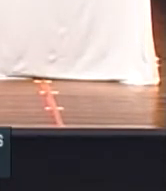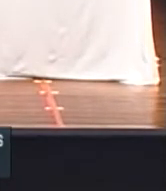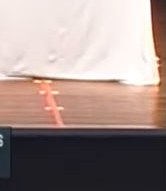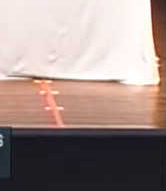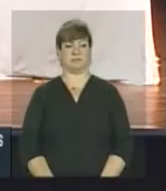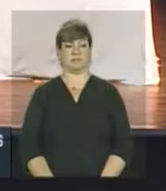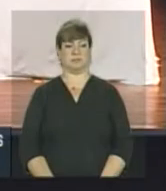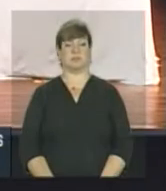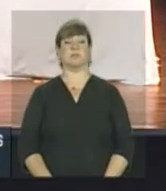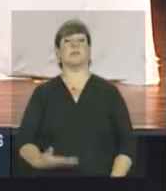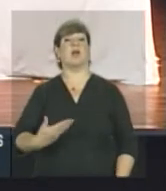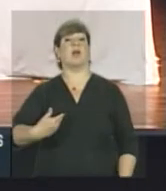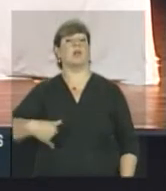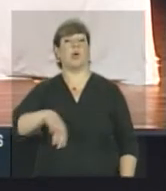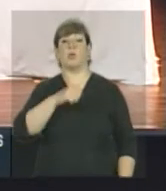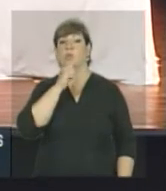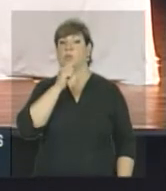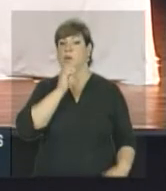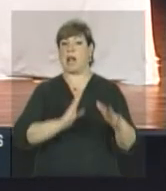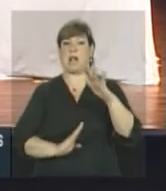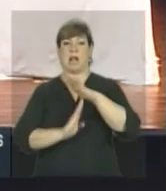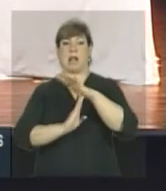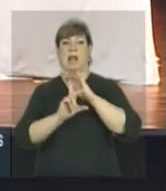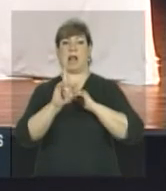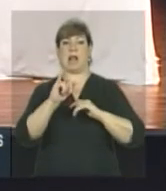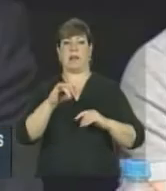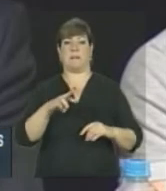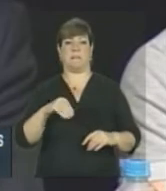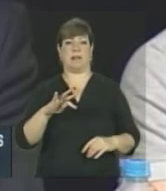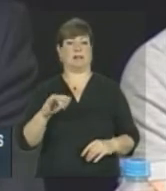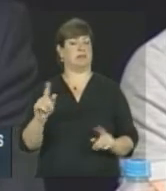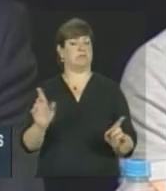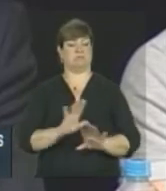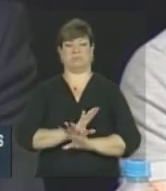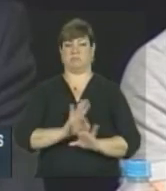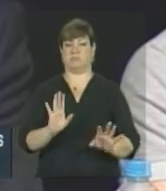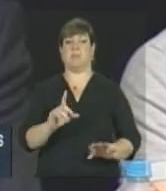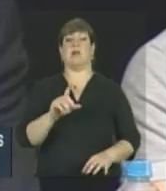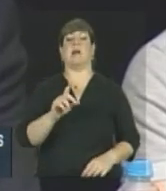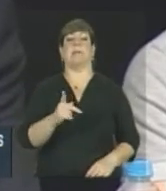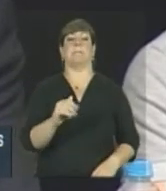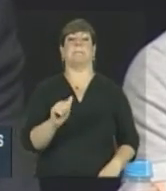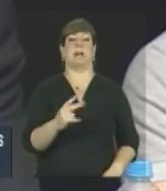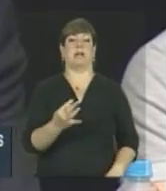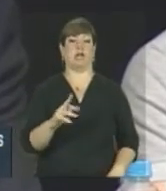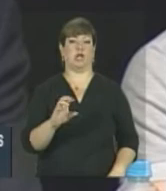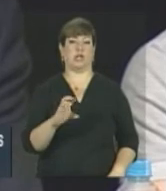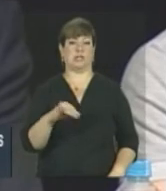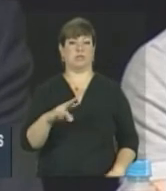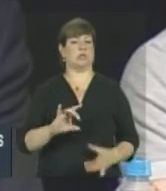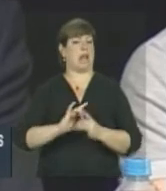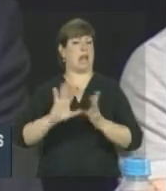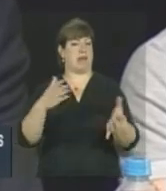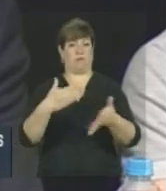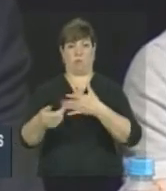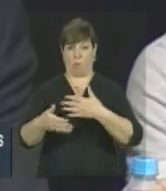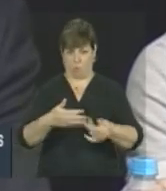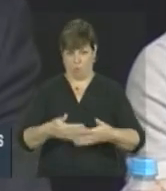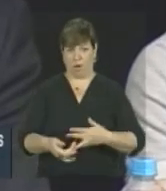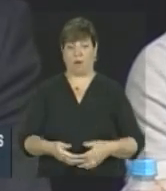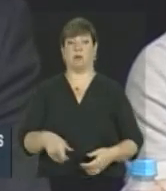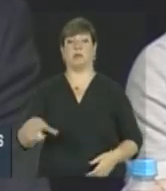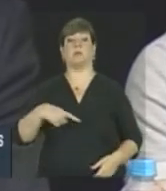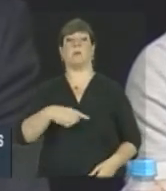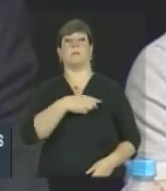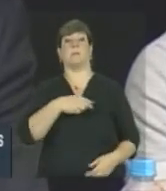Olha, nós não temos nenhuma limitação à quantidade de patrocínios. O Ministério tinha uma fiscalização sobre isso quando havia